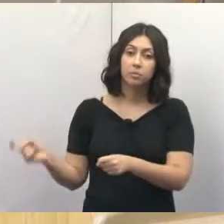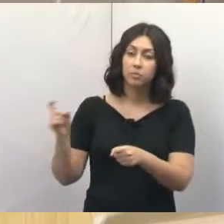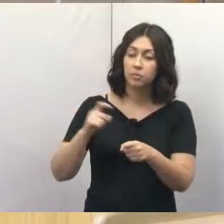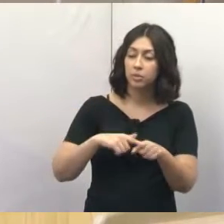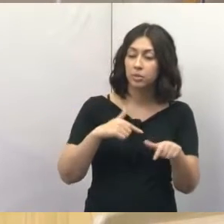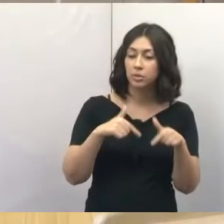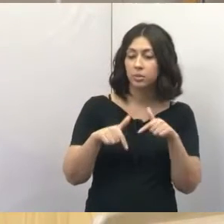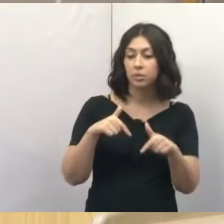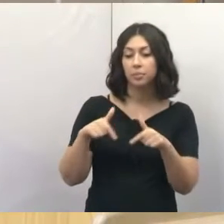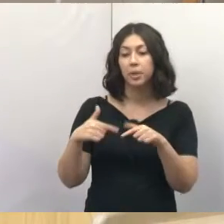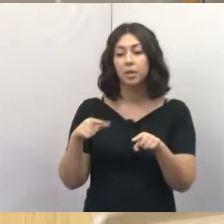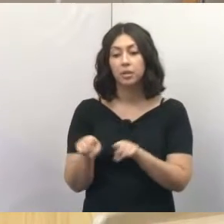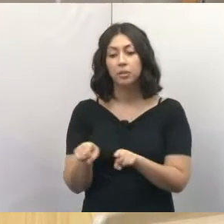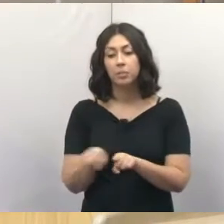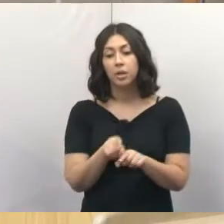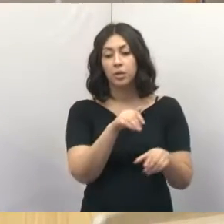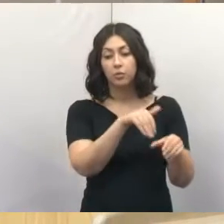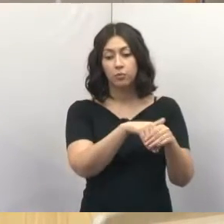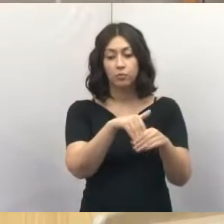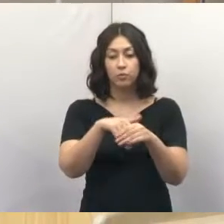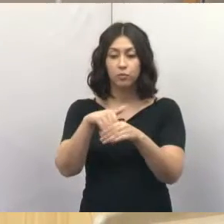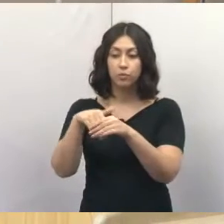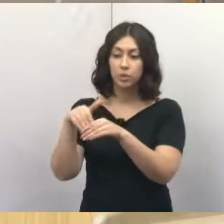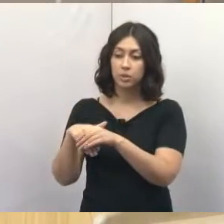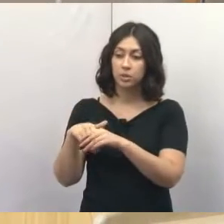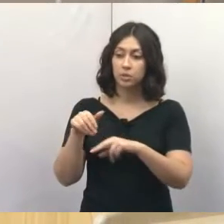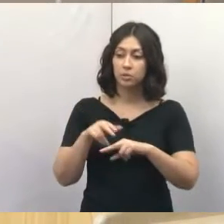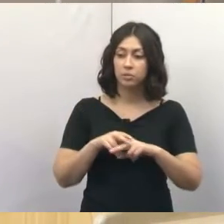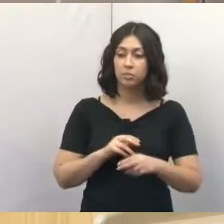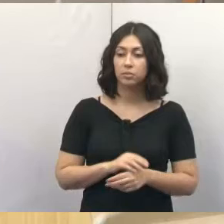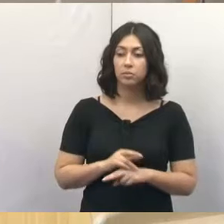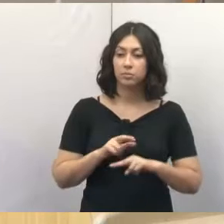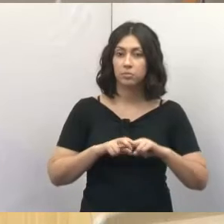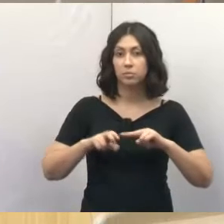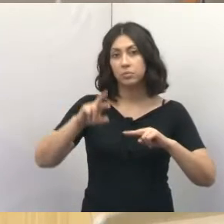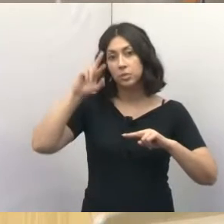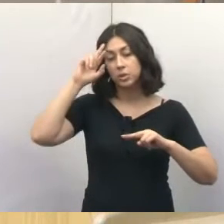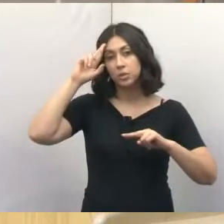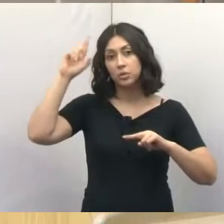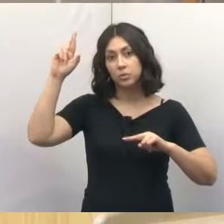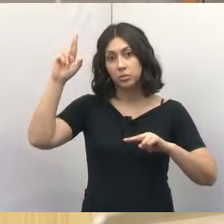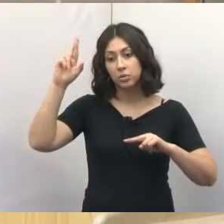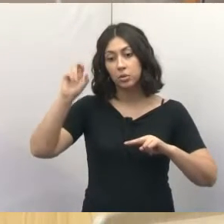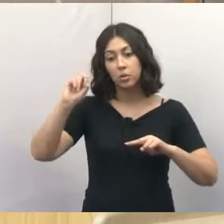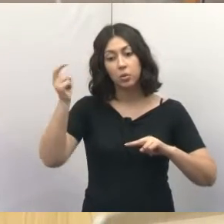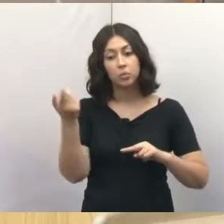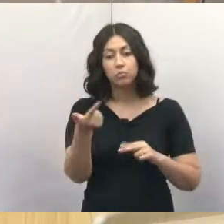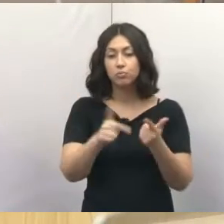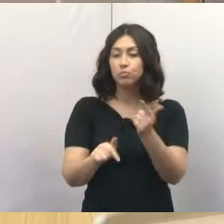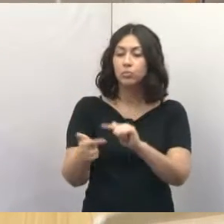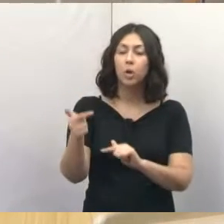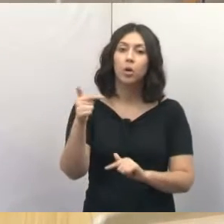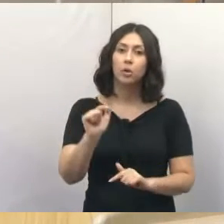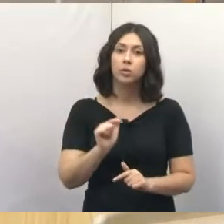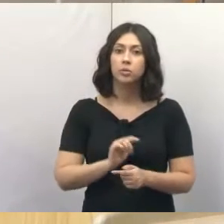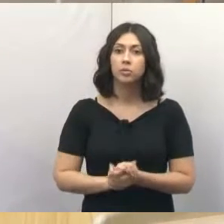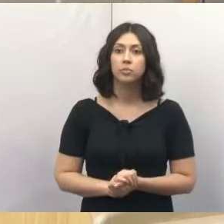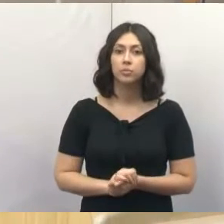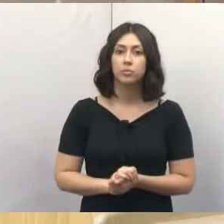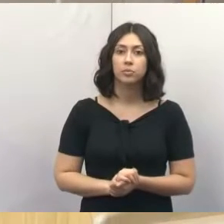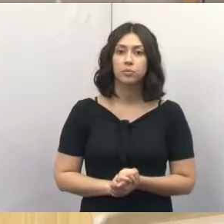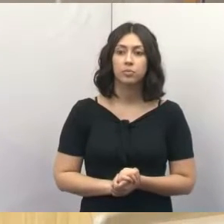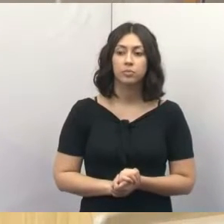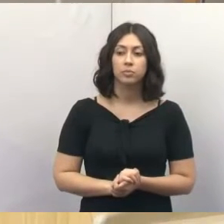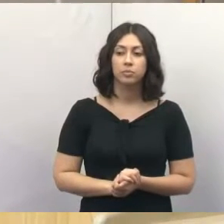diretores, inclusive para fim de eleição e posse da mesa diretora ou de outra necessidade específica. 11.